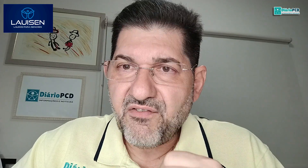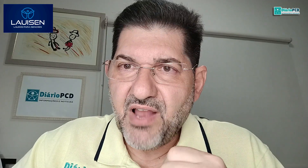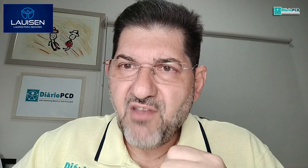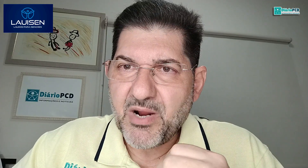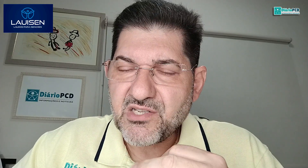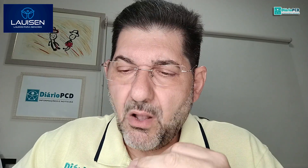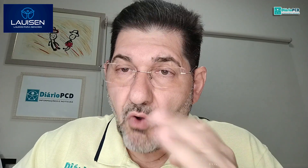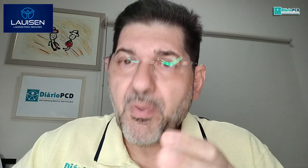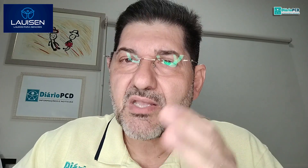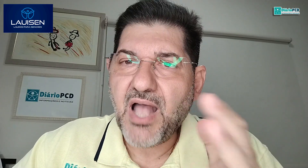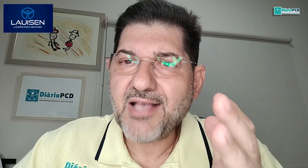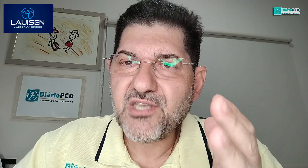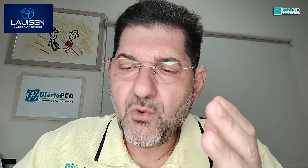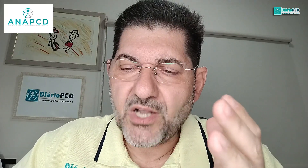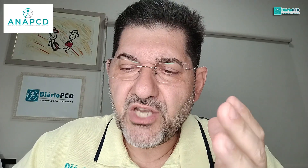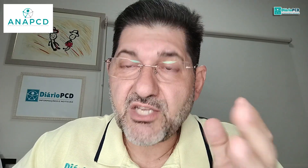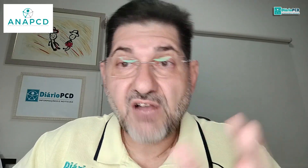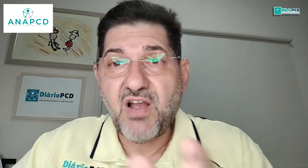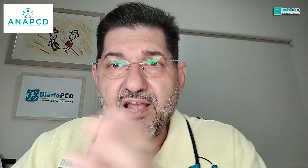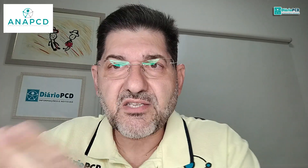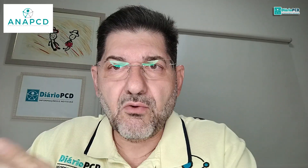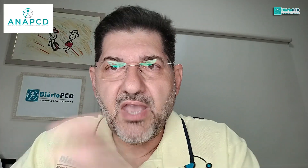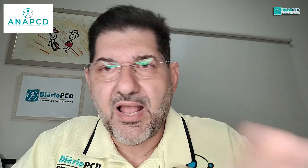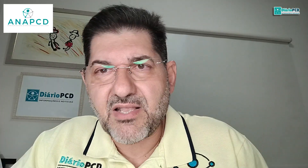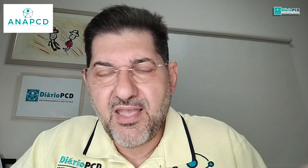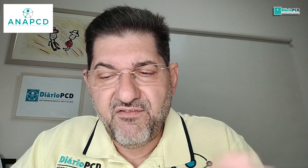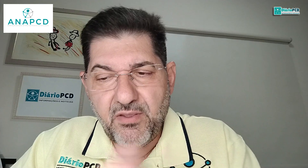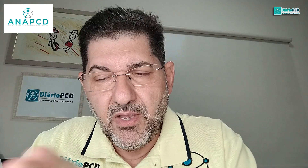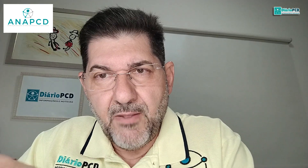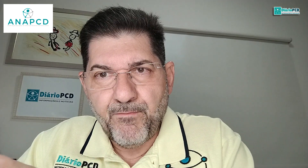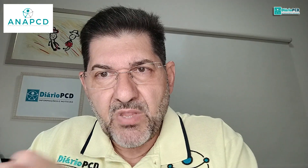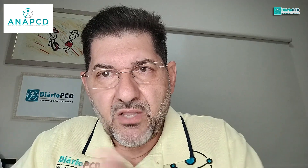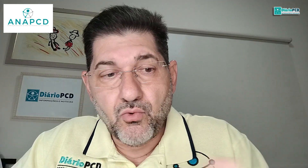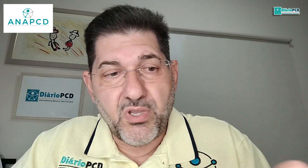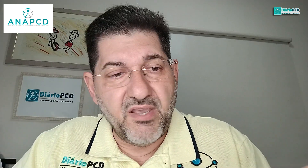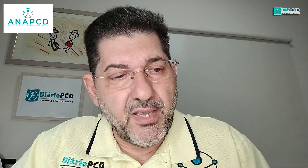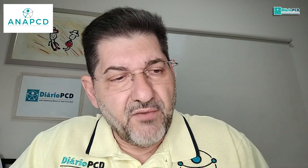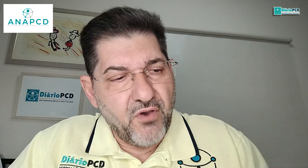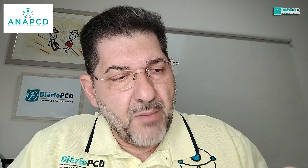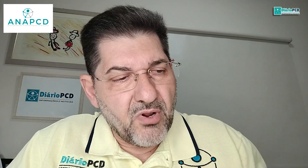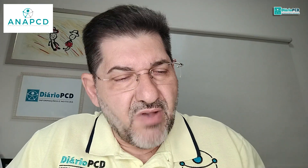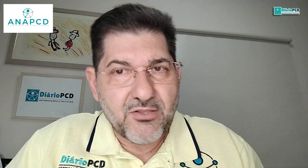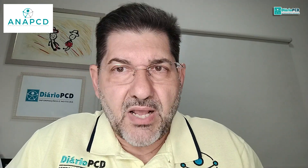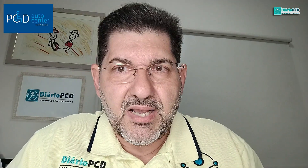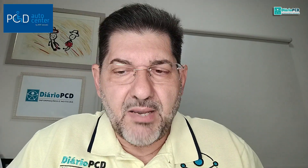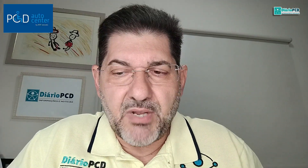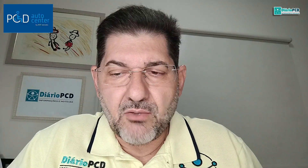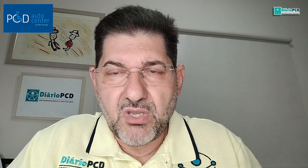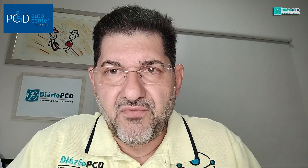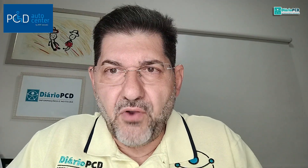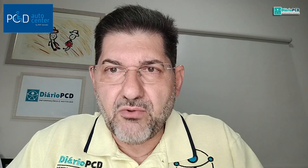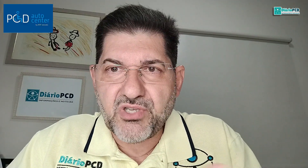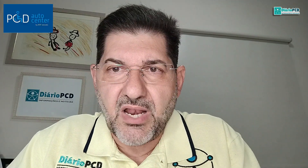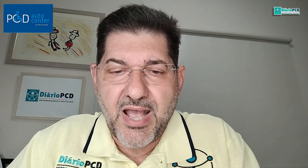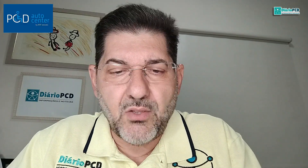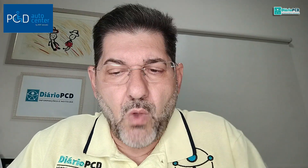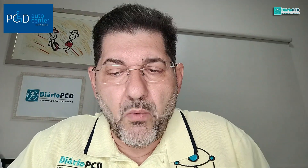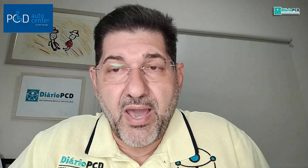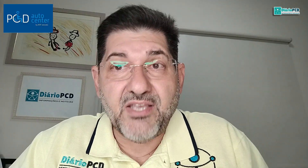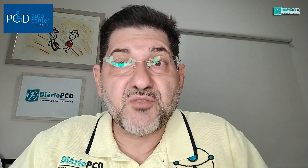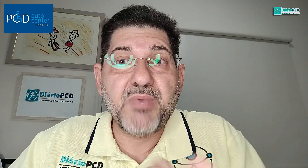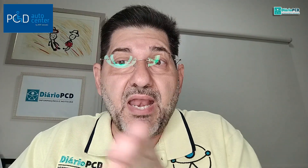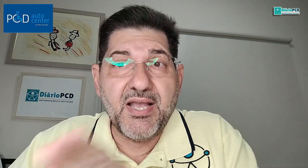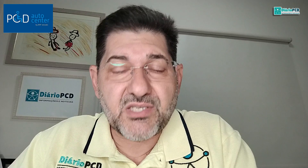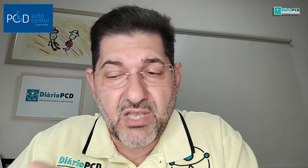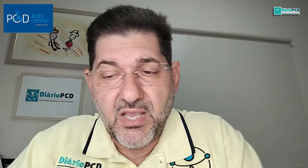que a doutora Flávia Marçal comentasse com a gente a avaliação que ela teve do que foi aprovado na Câmara, do que foi no Senado e